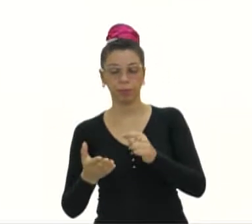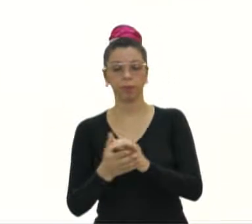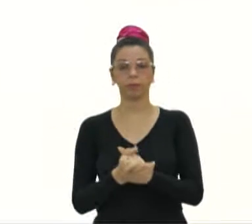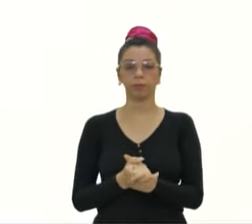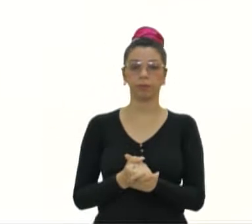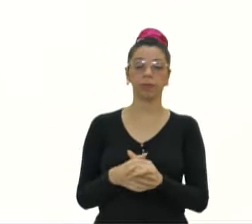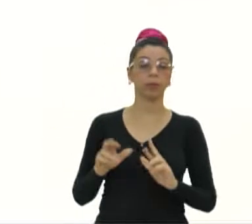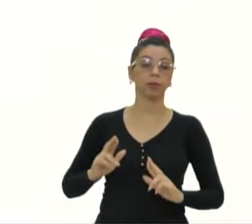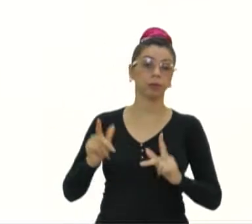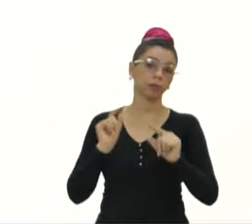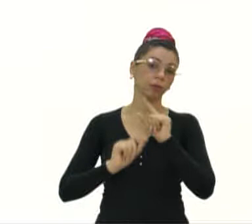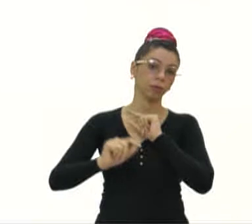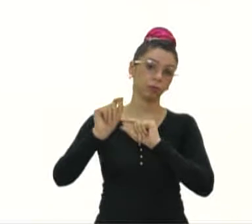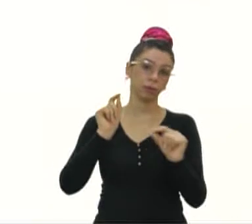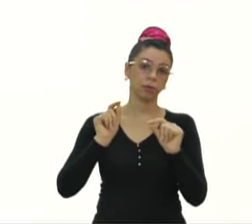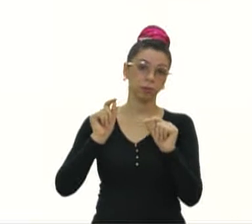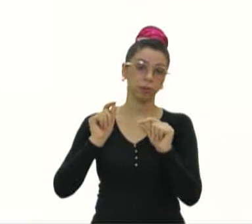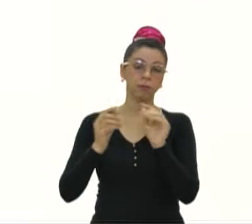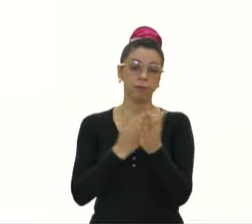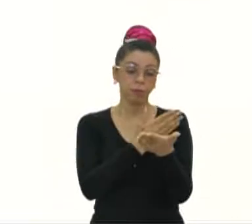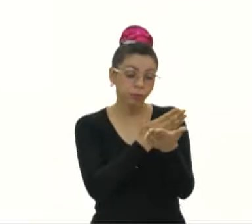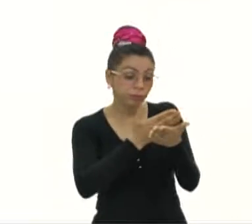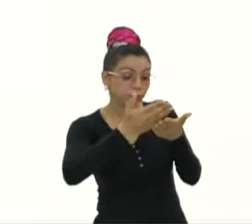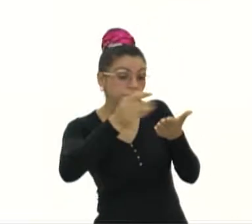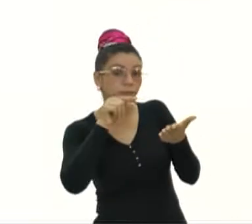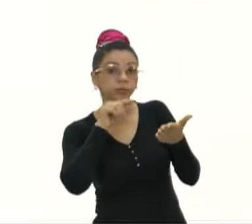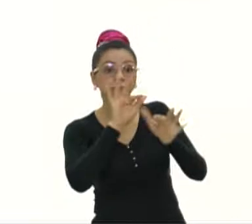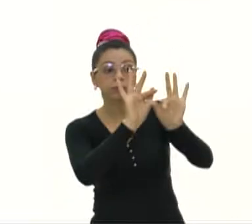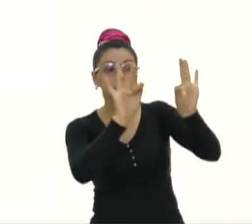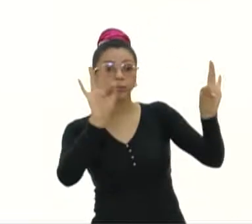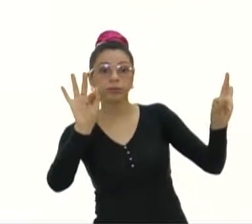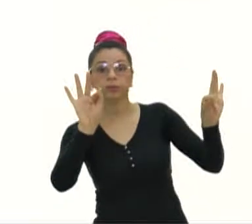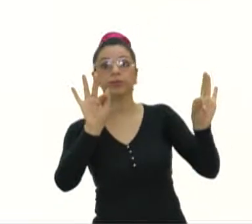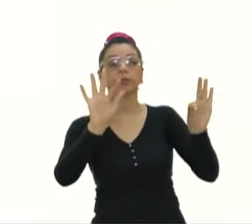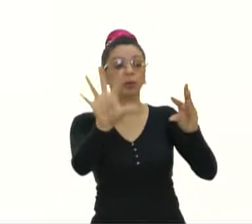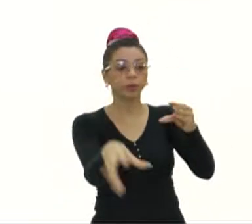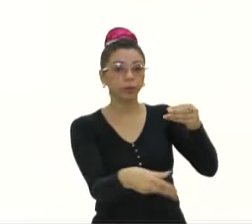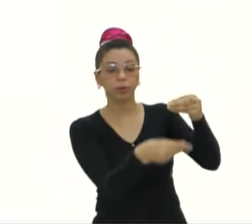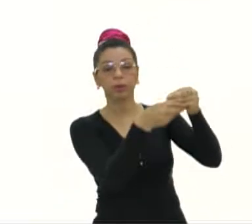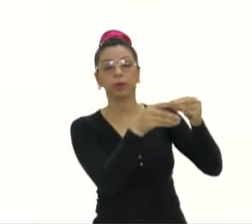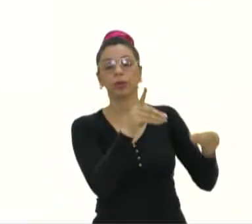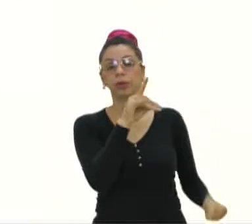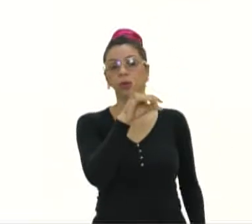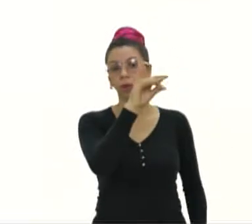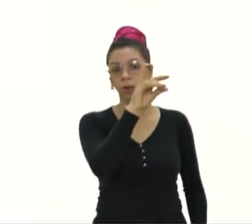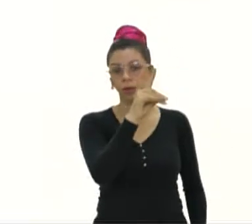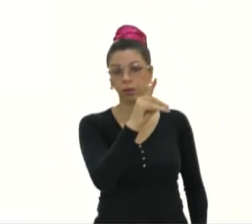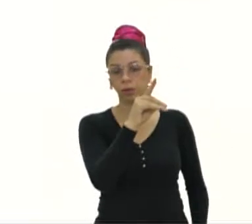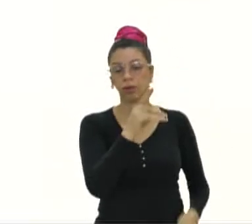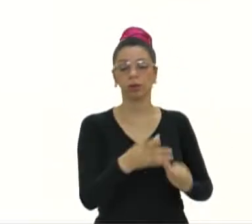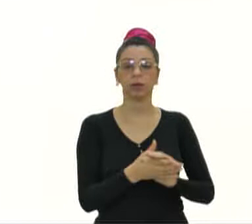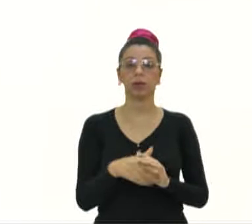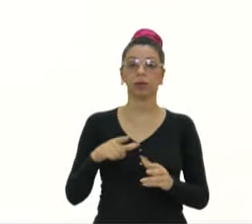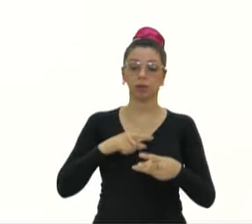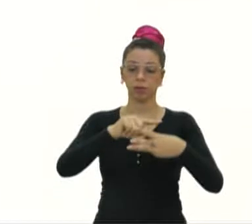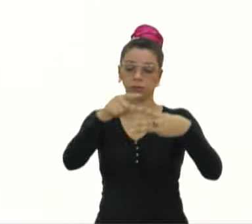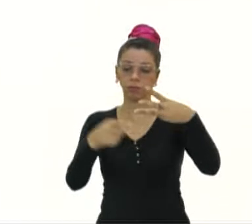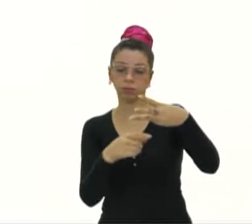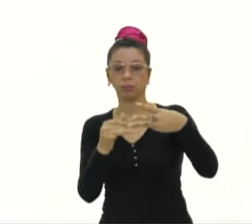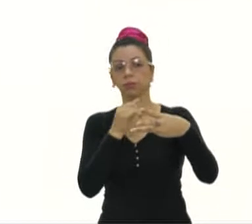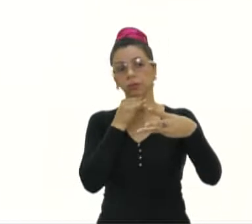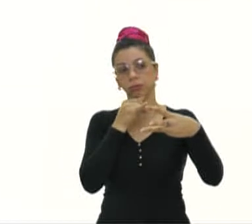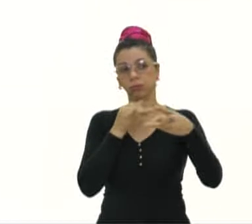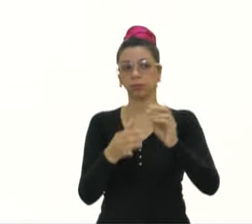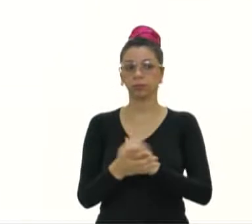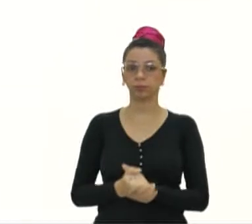a diferença que nós vamos iniciar a frase com o auxiliar did. Como nós temos os 3 exemplos aqui.